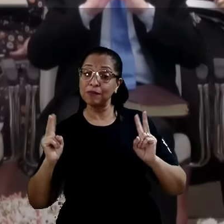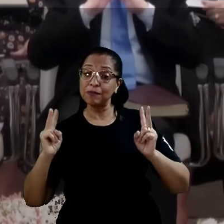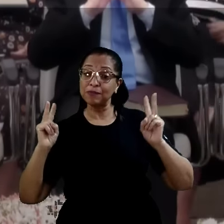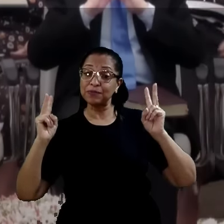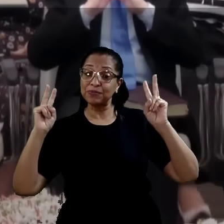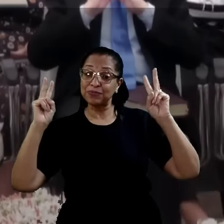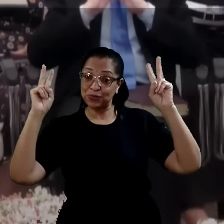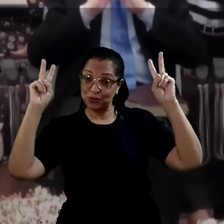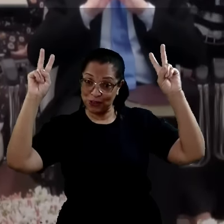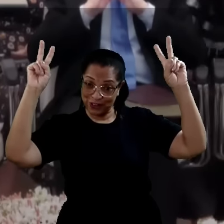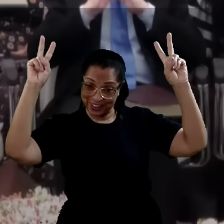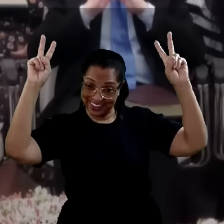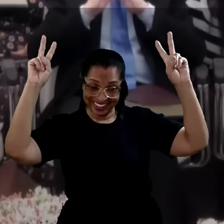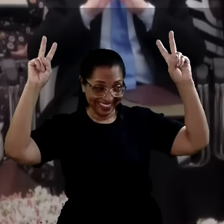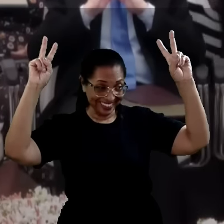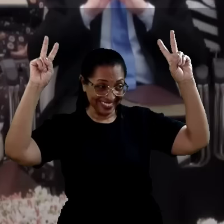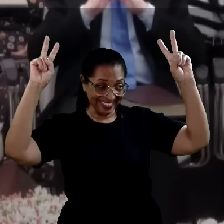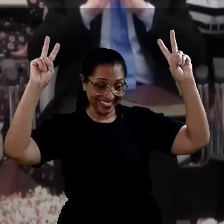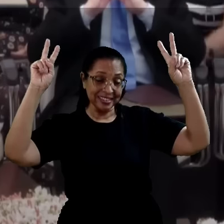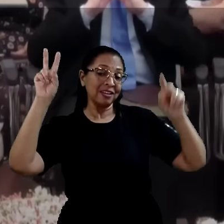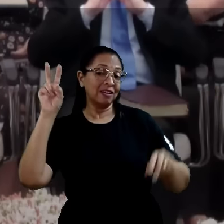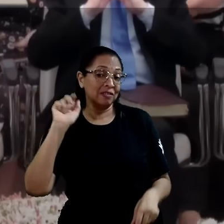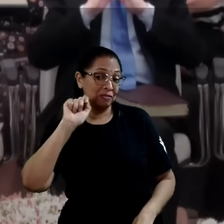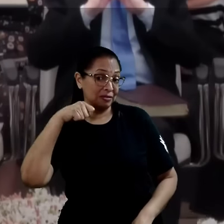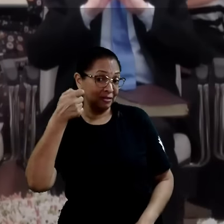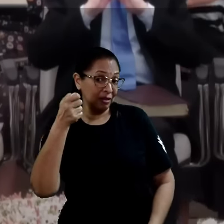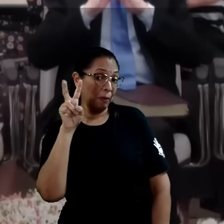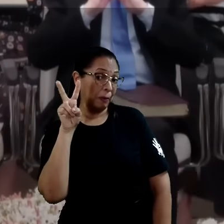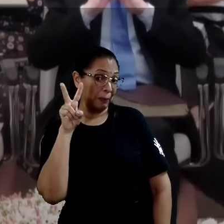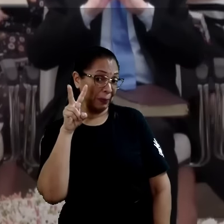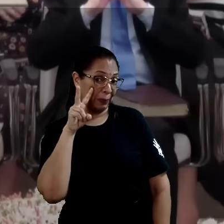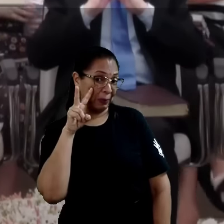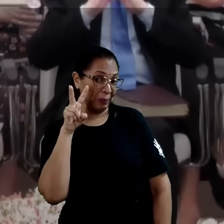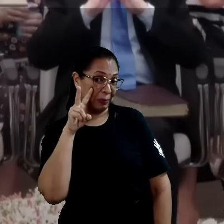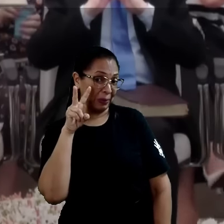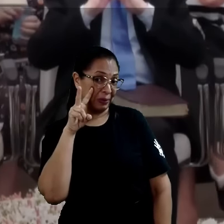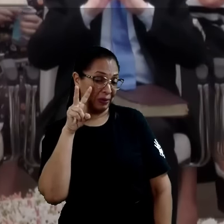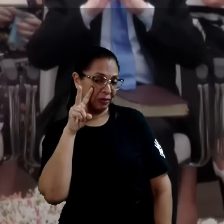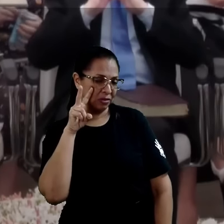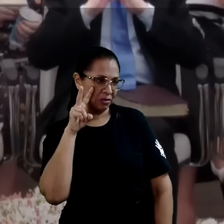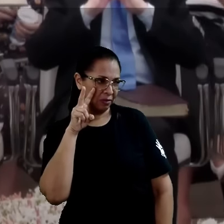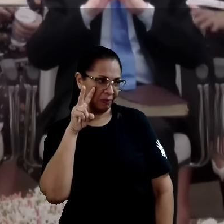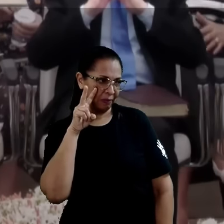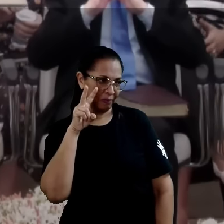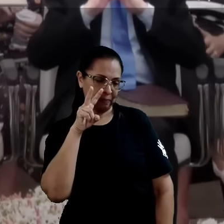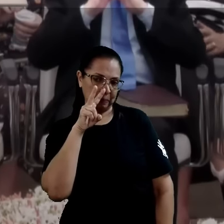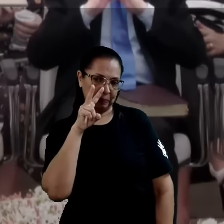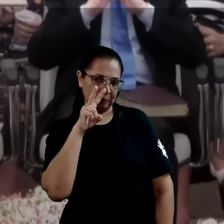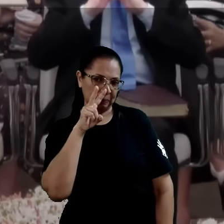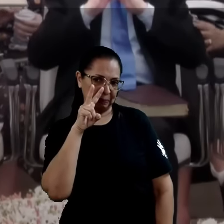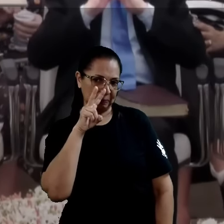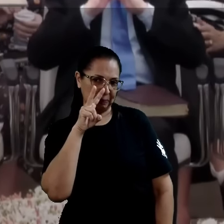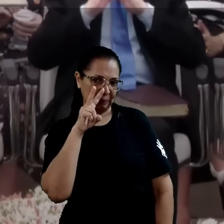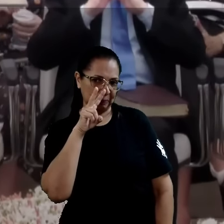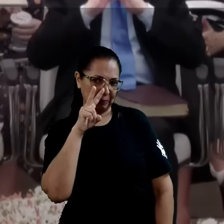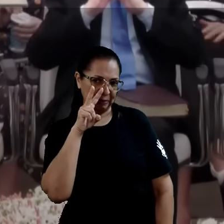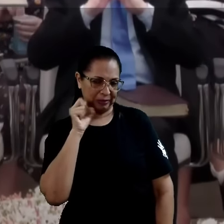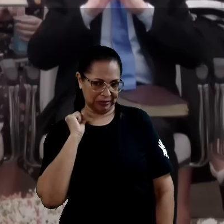ali o espírito falou ao meu coração tem mães se sentindo